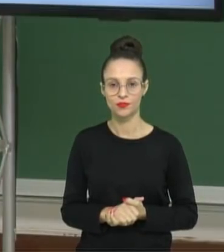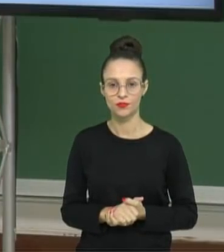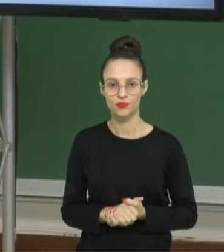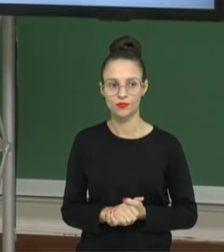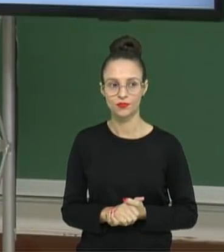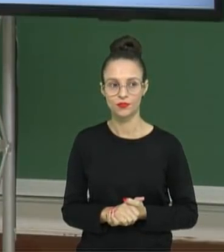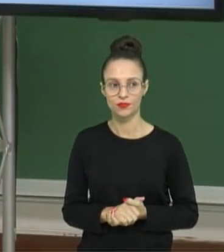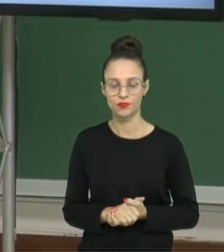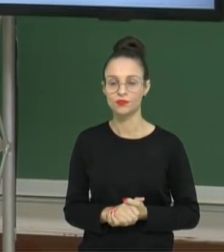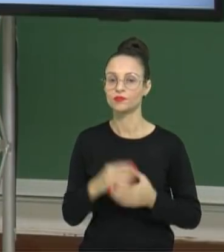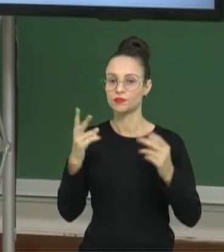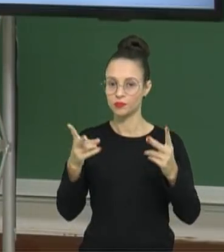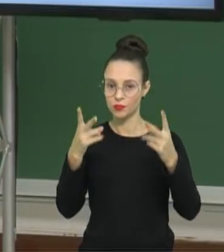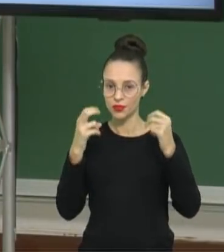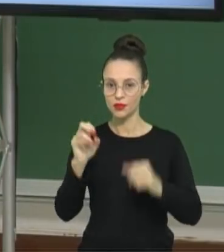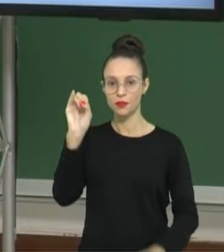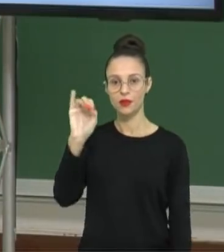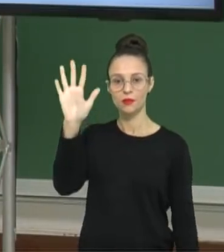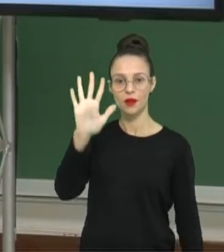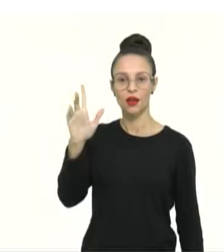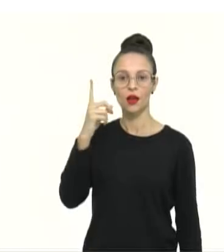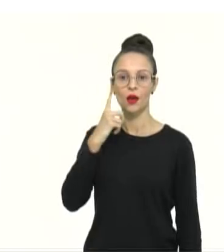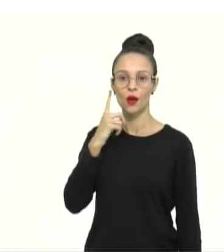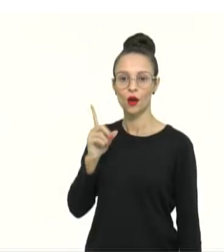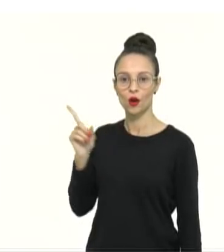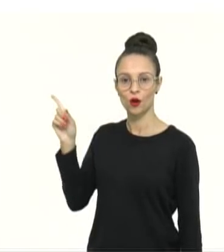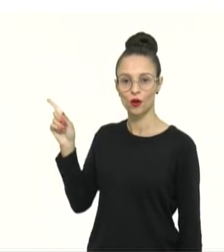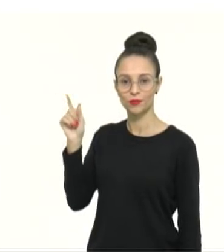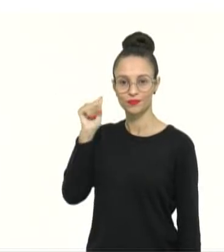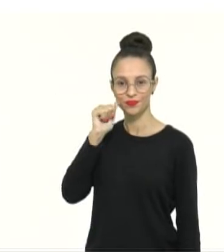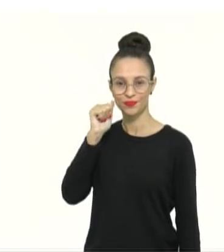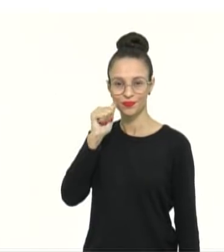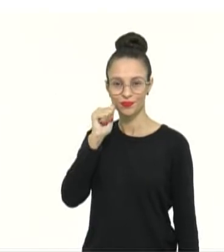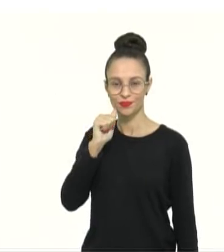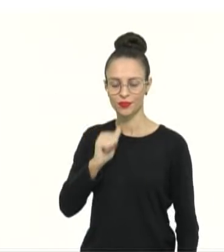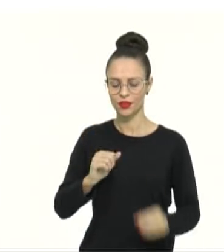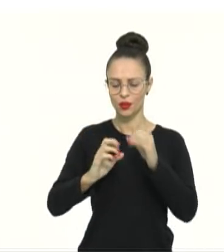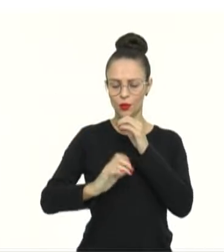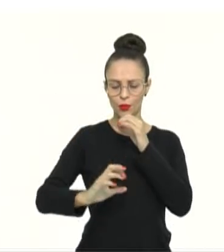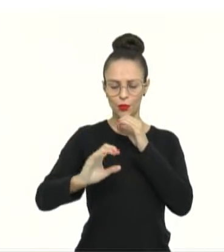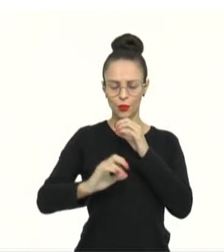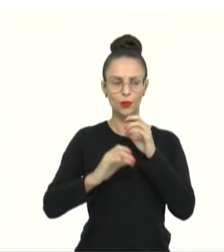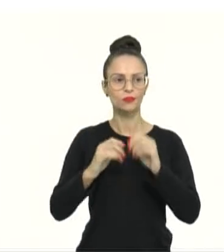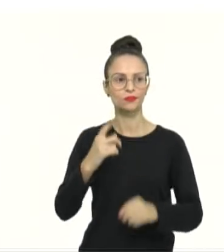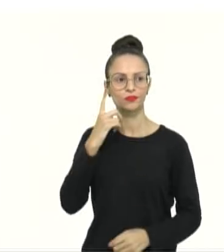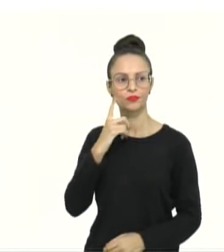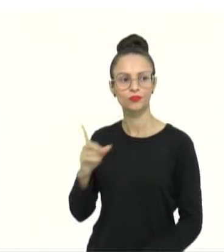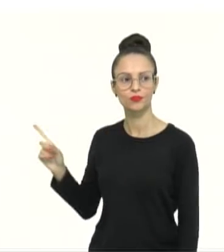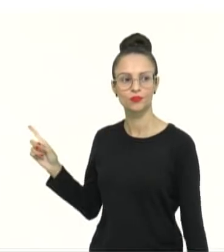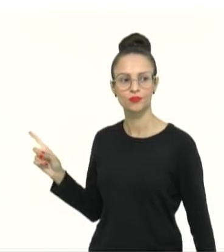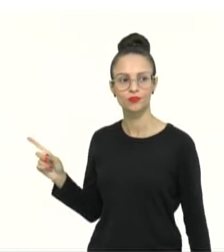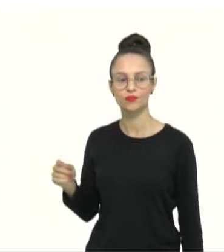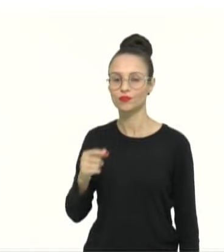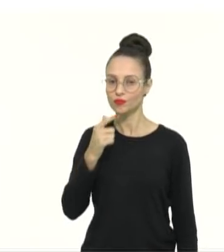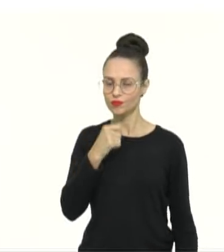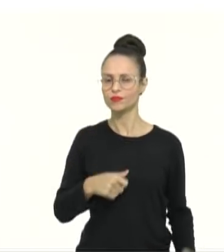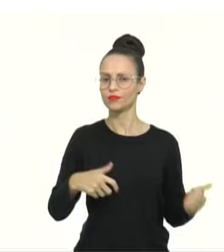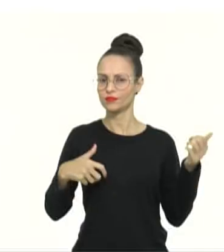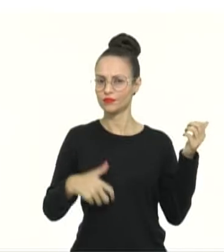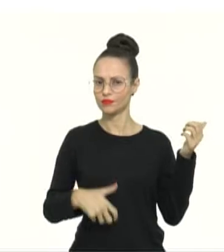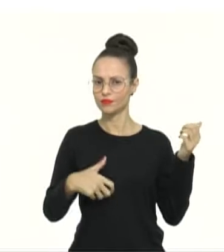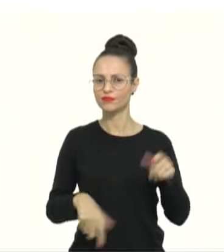option. Observe a imagem. Olha só, a Lisa está tocando um instrumento e o Homer está